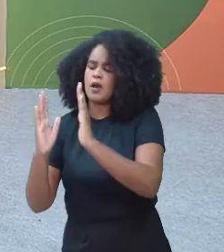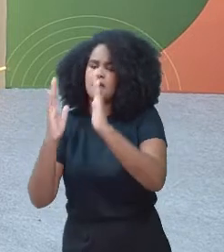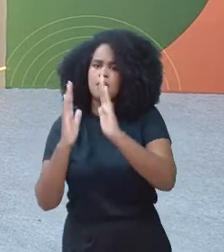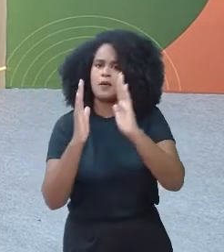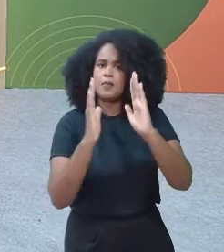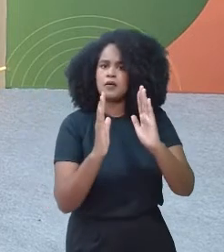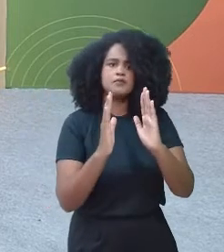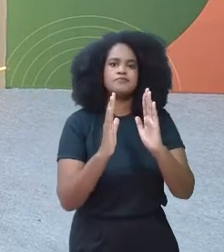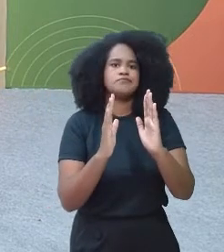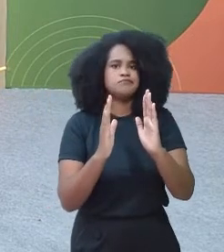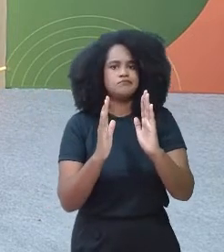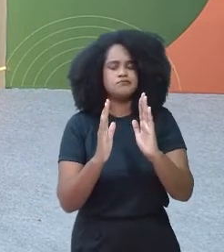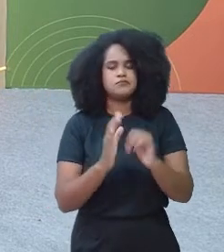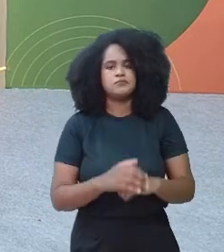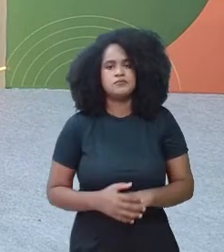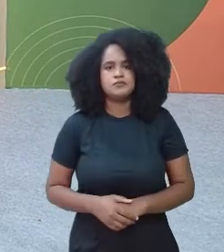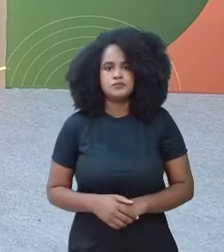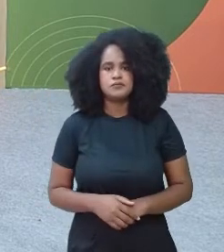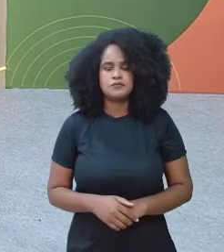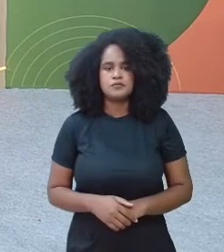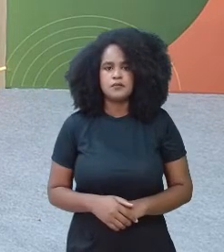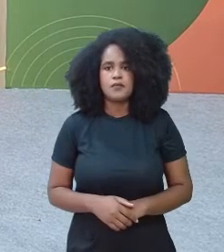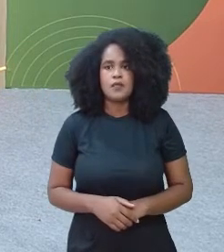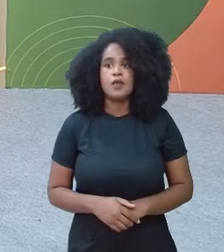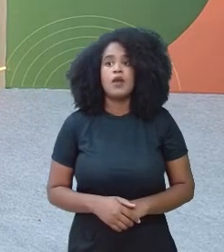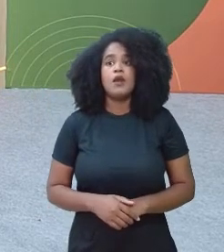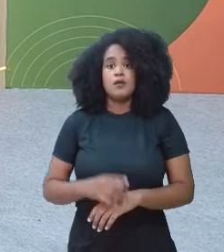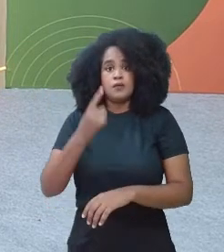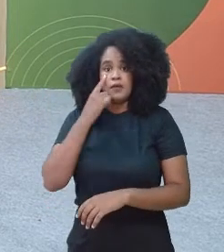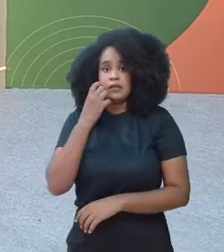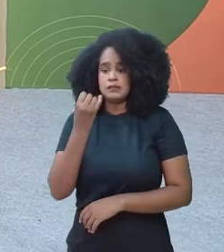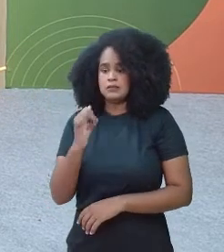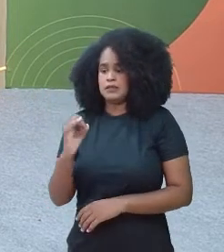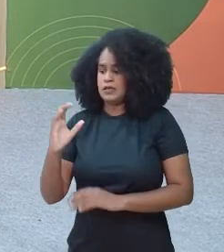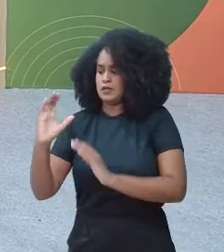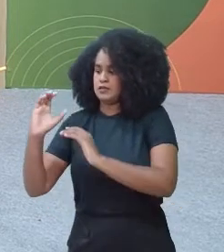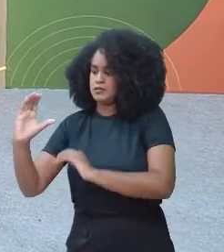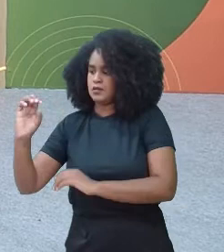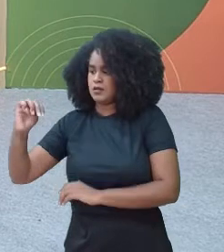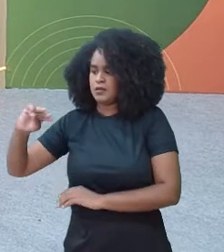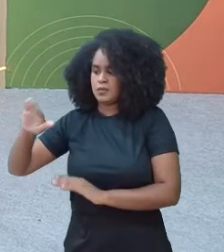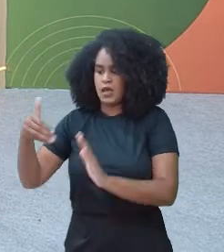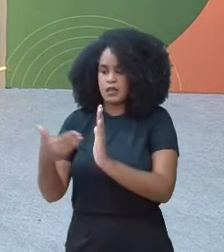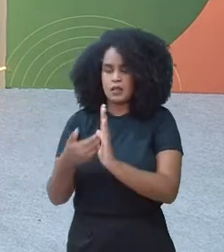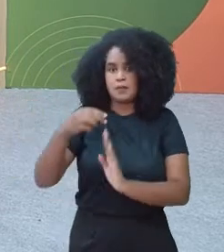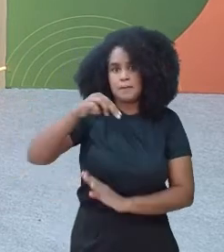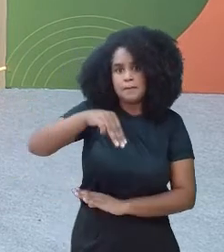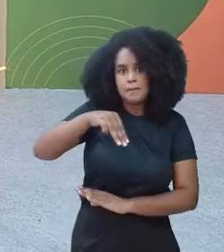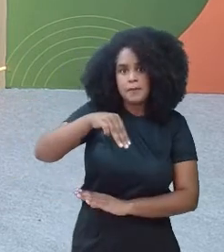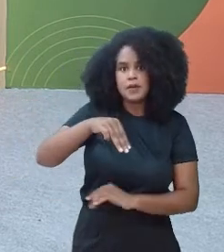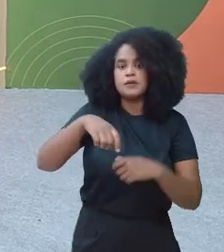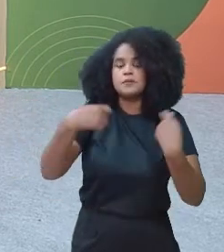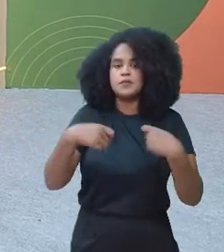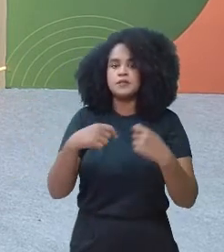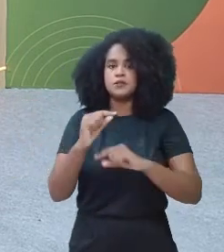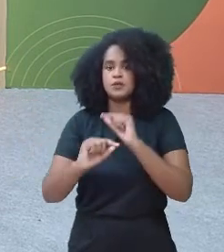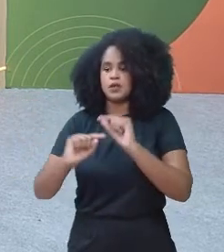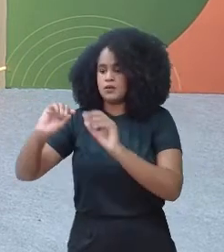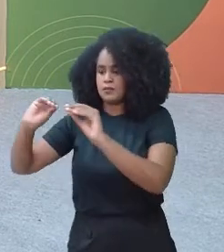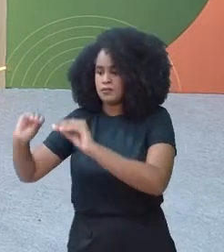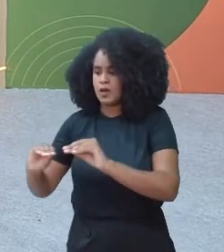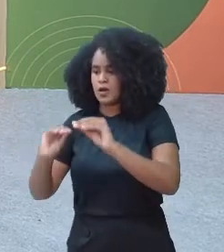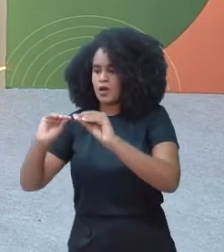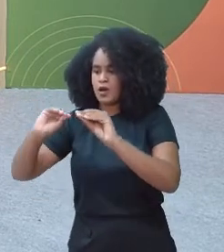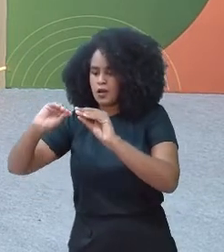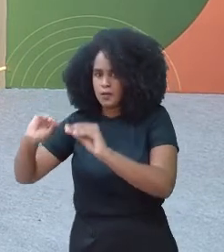no sentido de contar com aqui estamos, tá? Se eu saio do centímetro e venho para o metro, a gente vai fazer 2 movimentações,